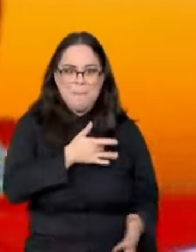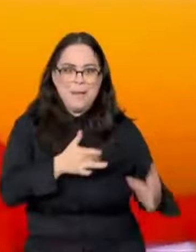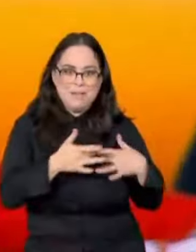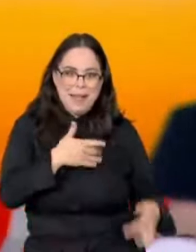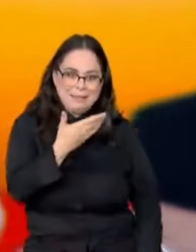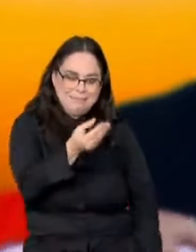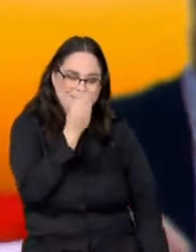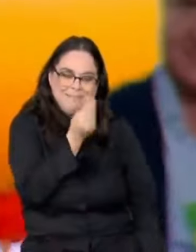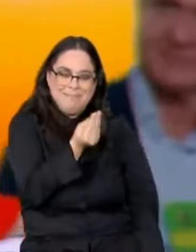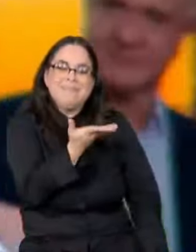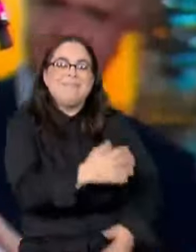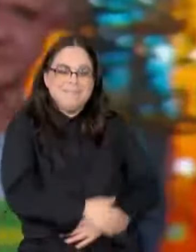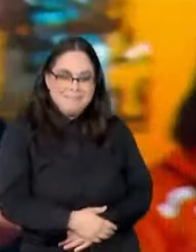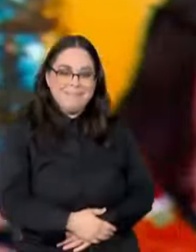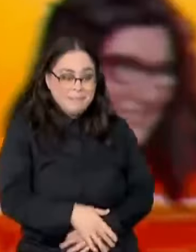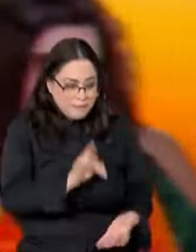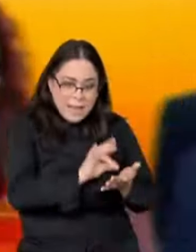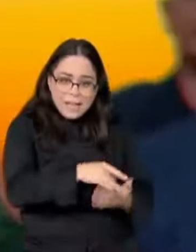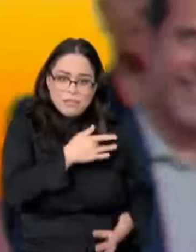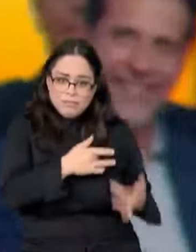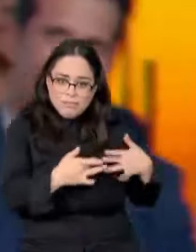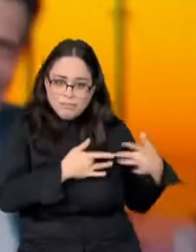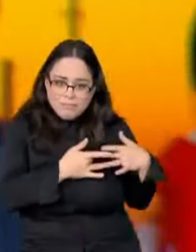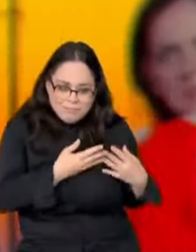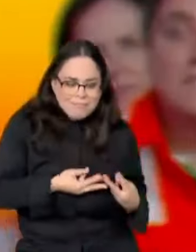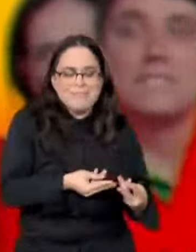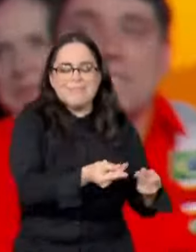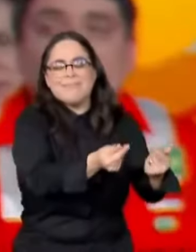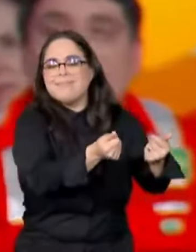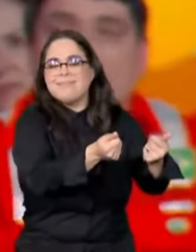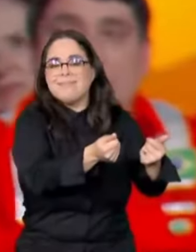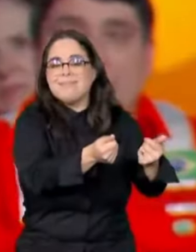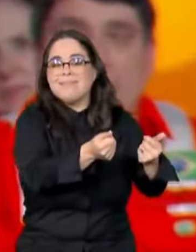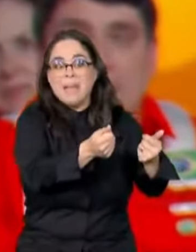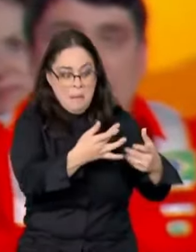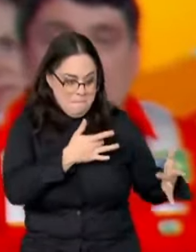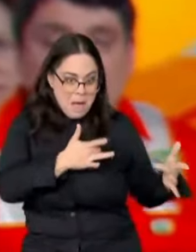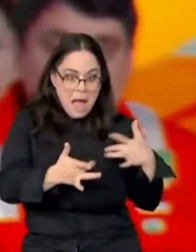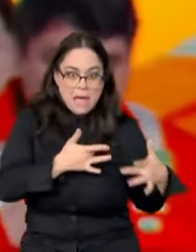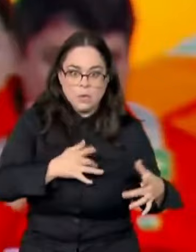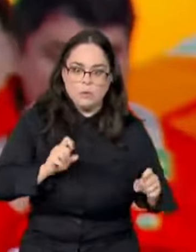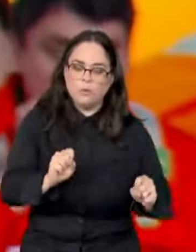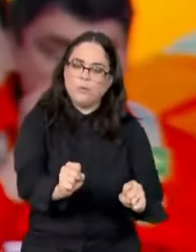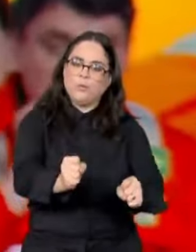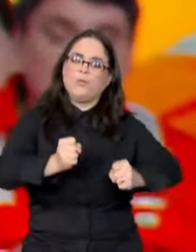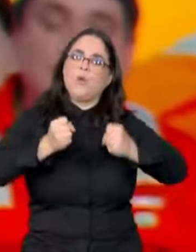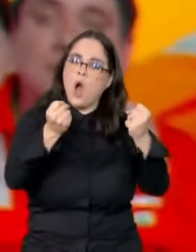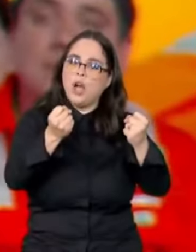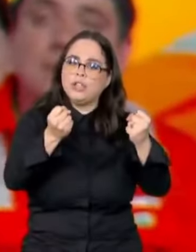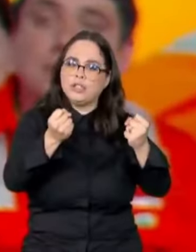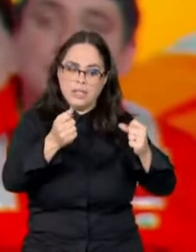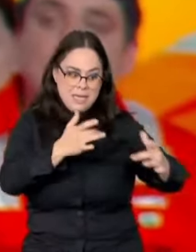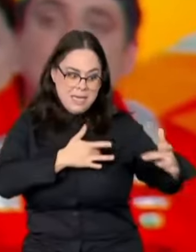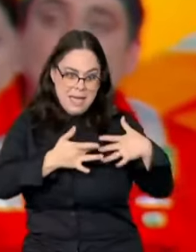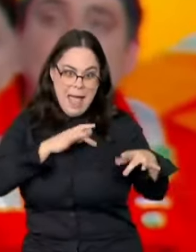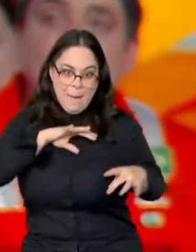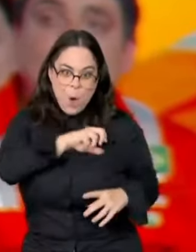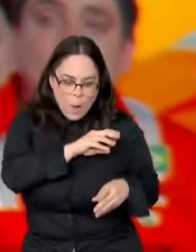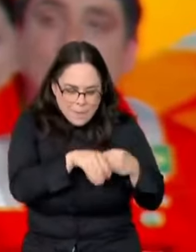Vic. Apaixonado de verdade. Sabe, a paixão é uma coisa muito forte. Mais do que paixão, é a paixão com